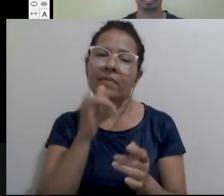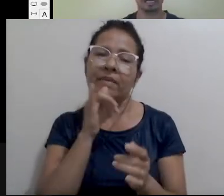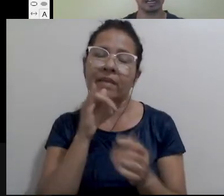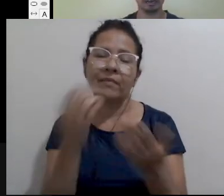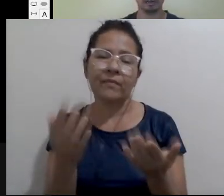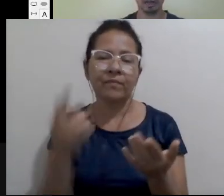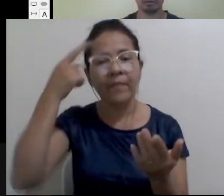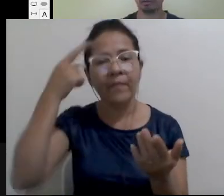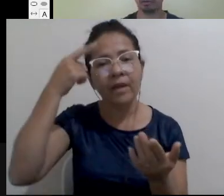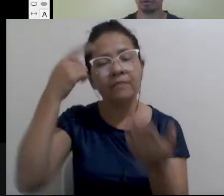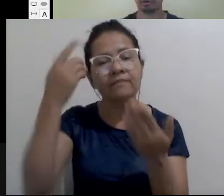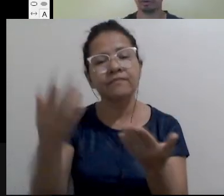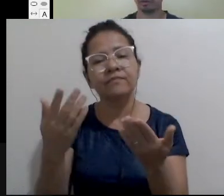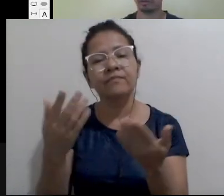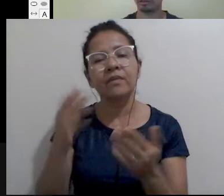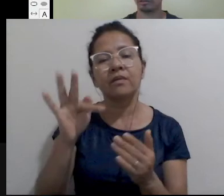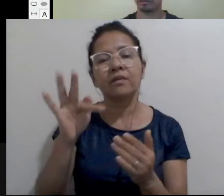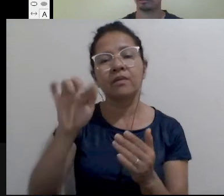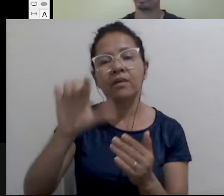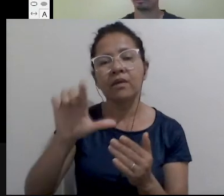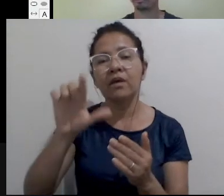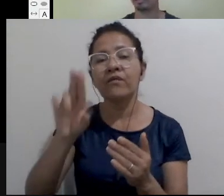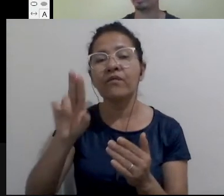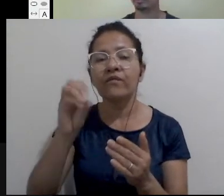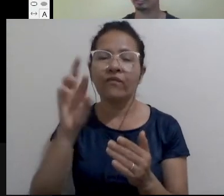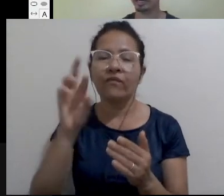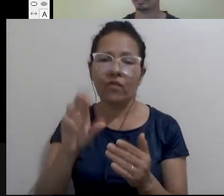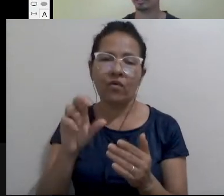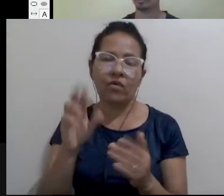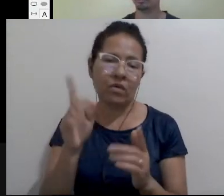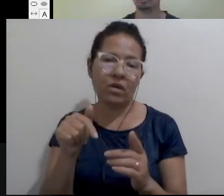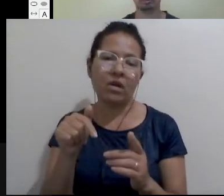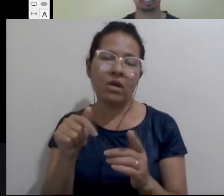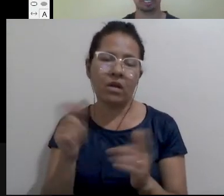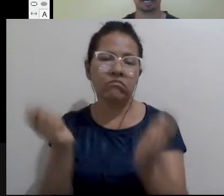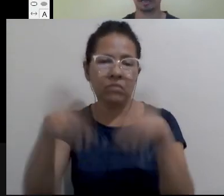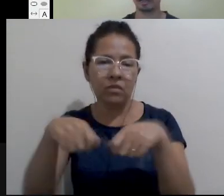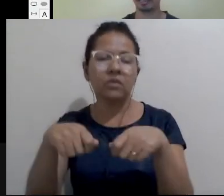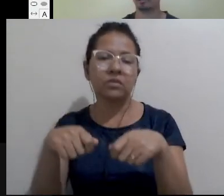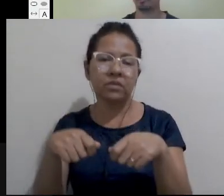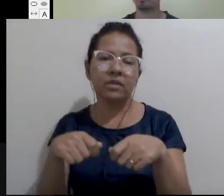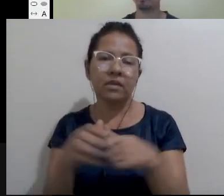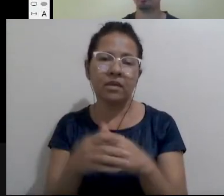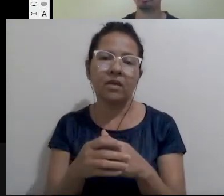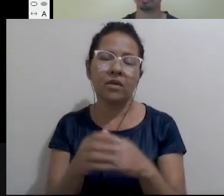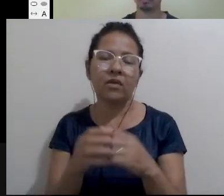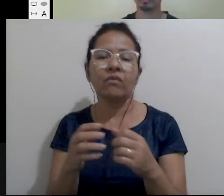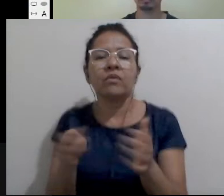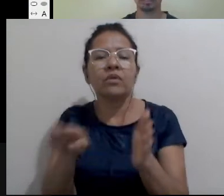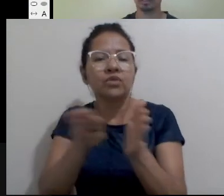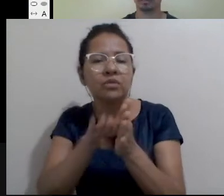supor, o flúor. Tem a possibilidade do flúor chegar e com